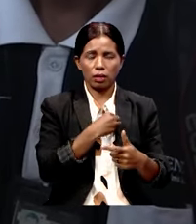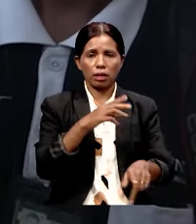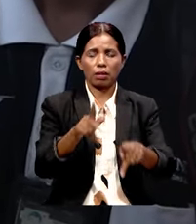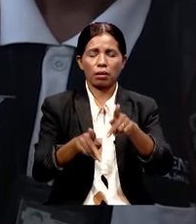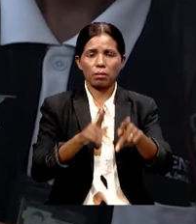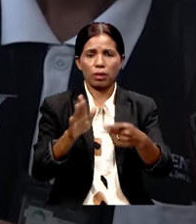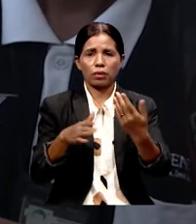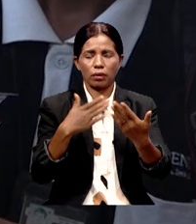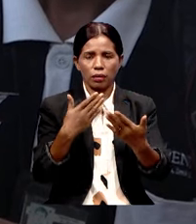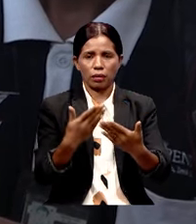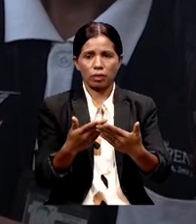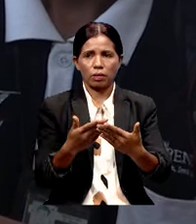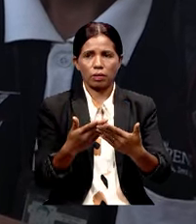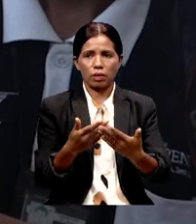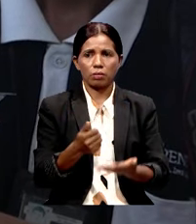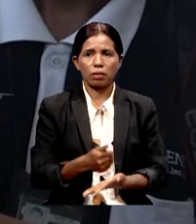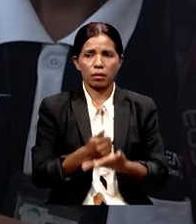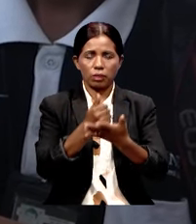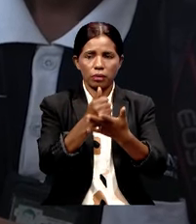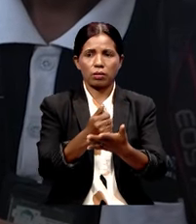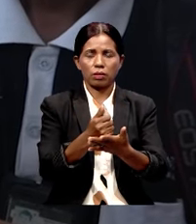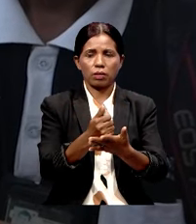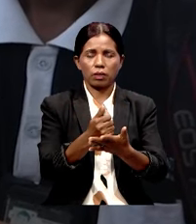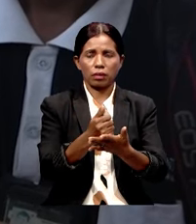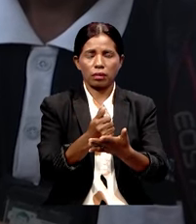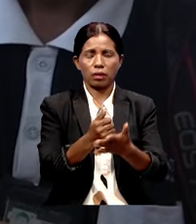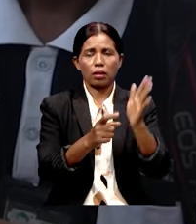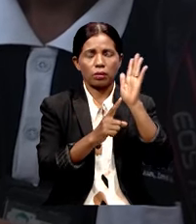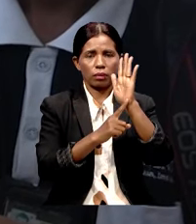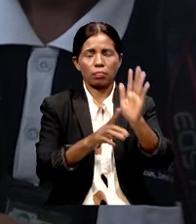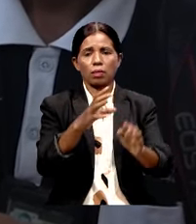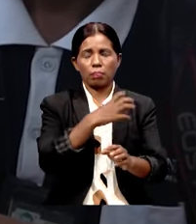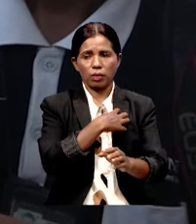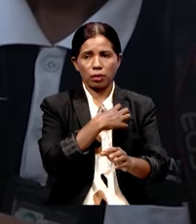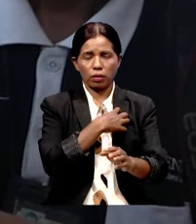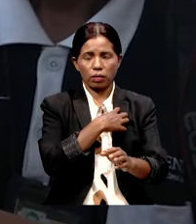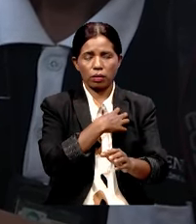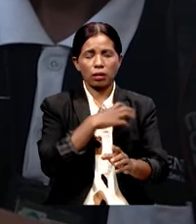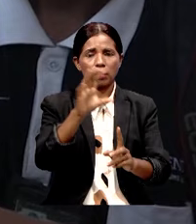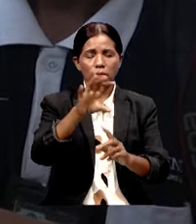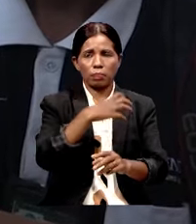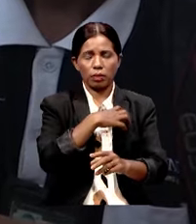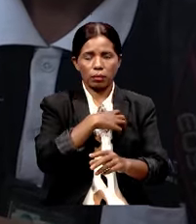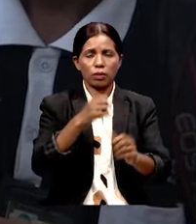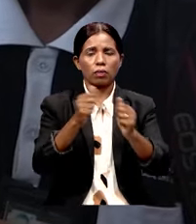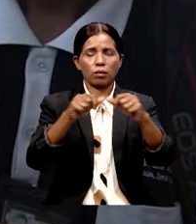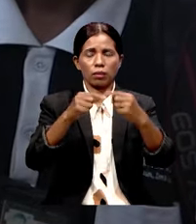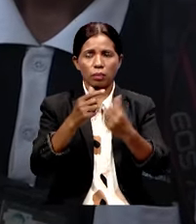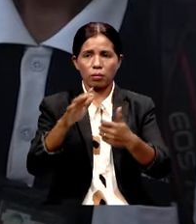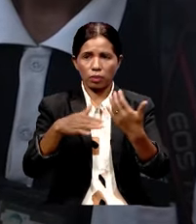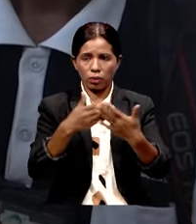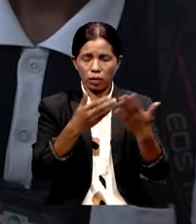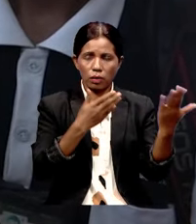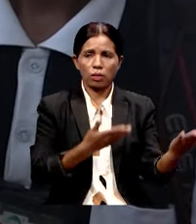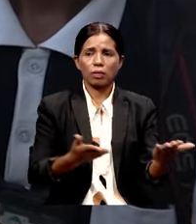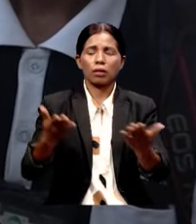e ajuda pois informa o comando ho de comandante município ho equipa sira evacua queres